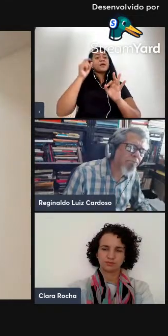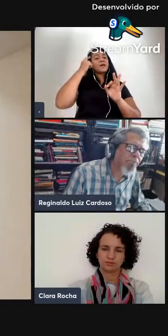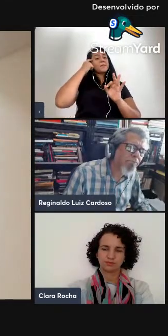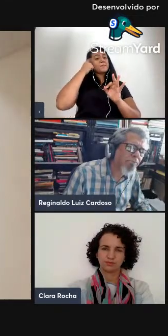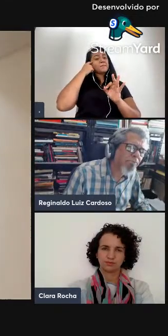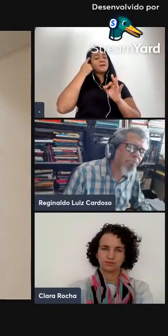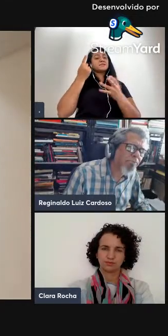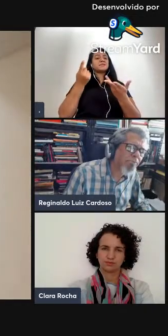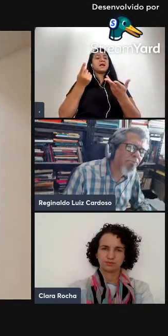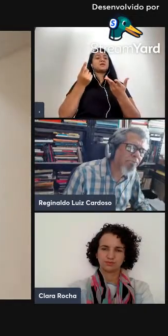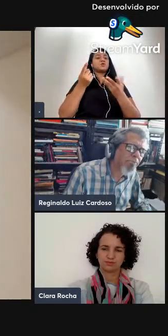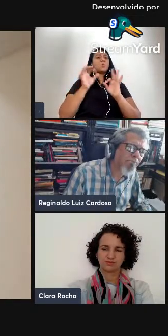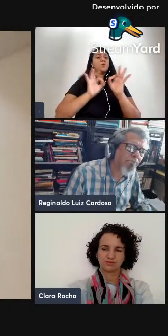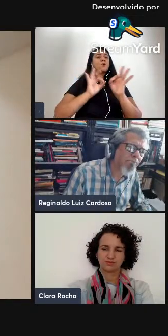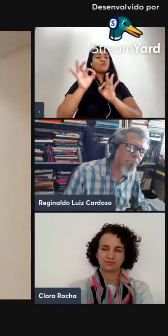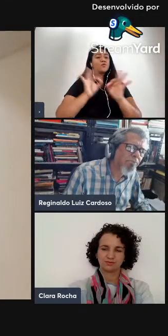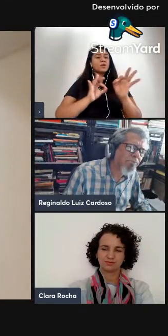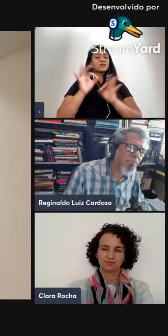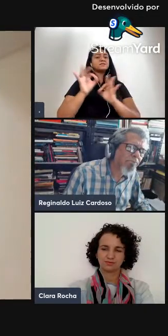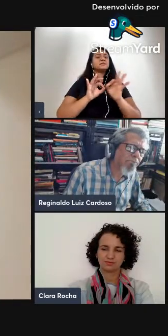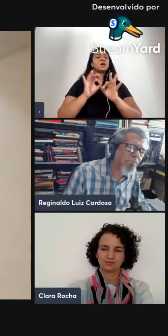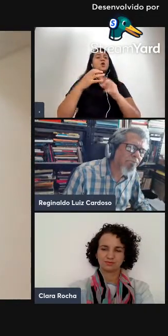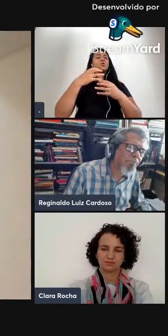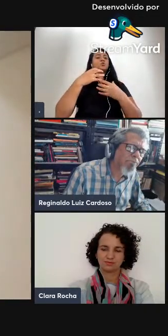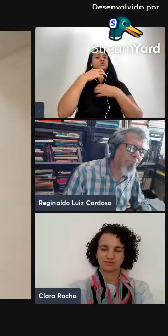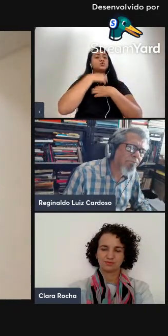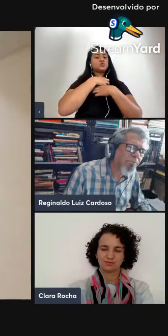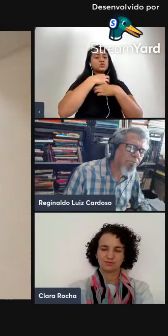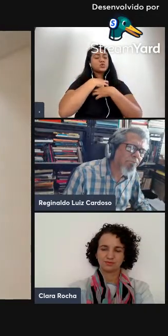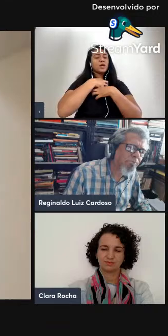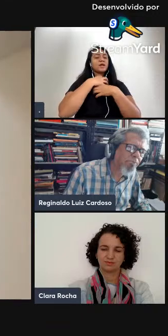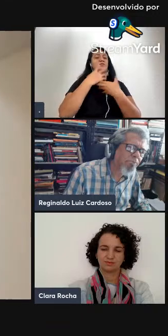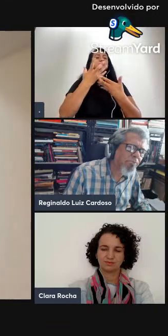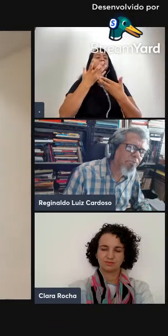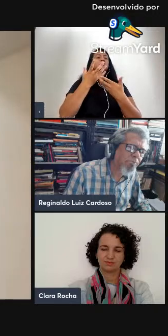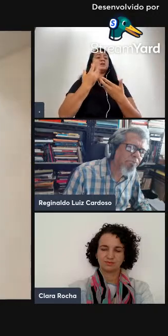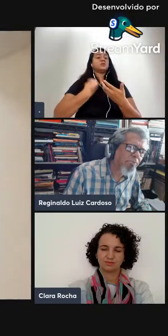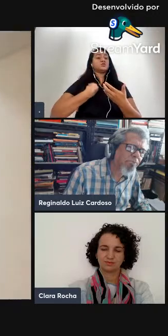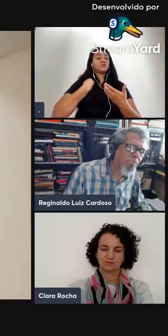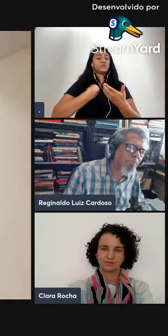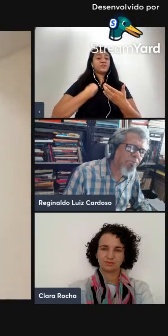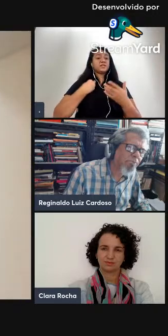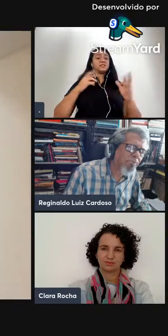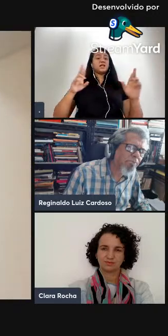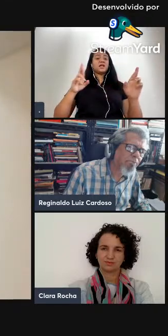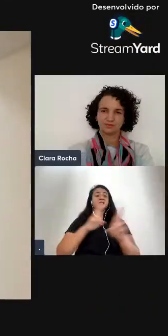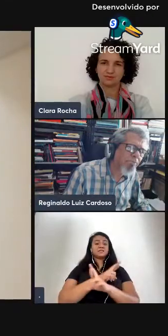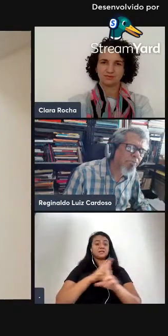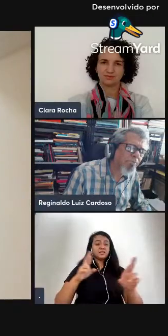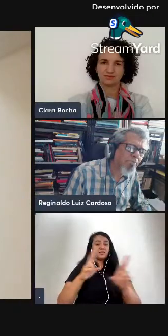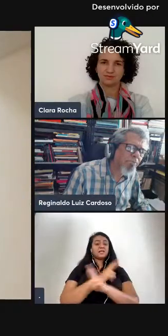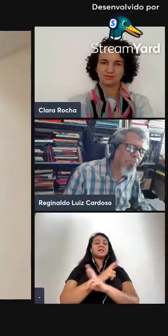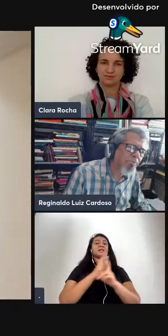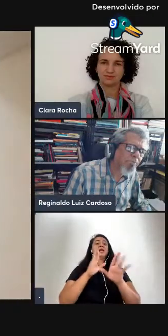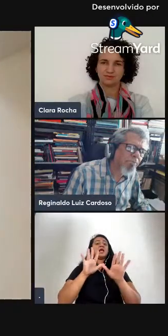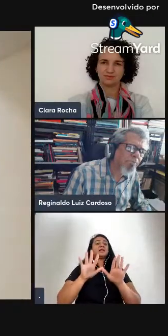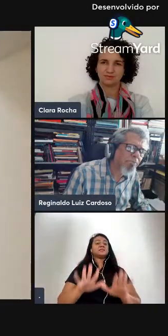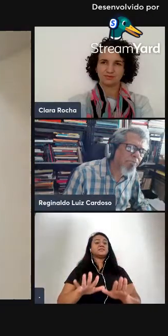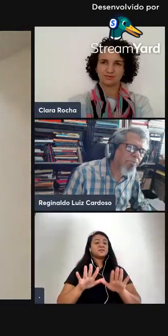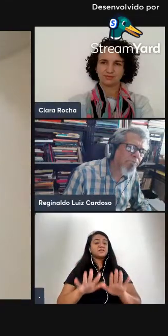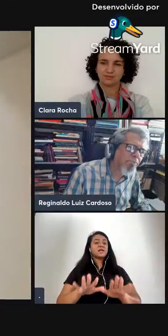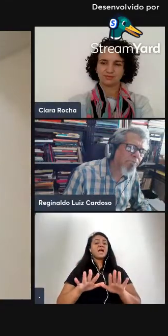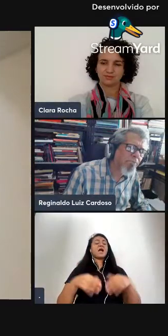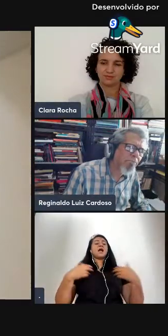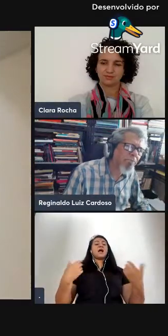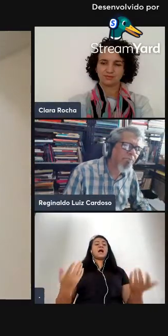reconfiguração mesmo dos modos de vida das relações desacelerar deserarquizar como